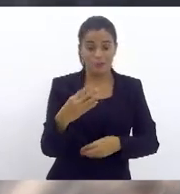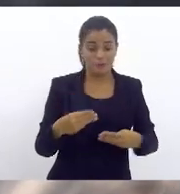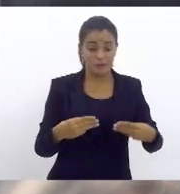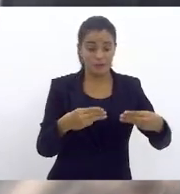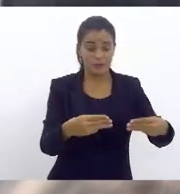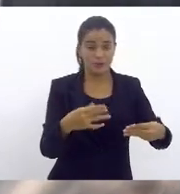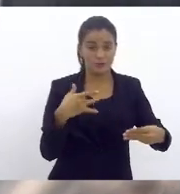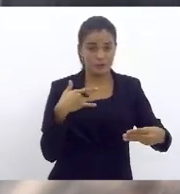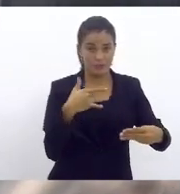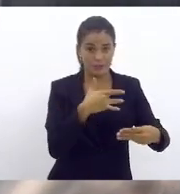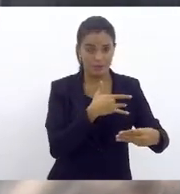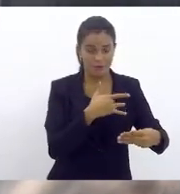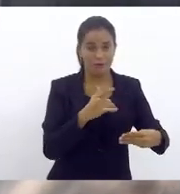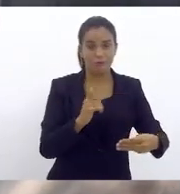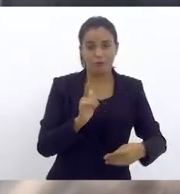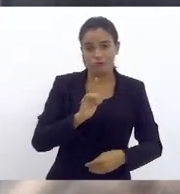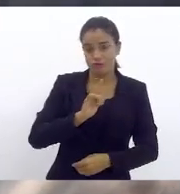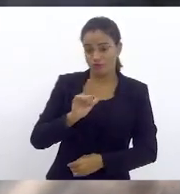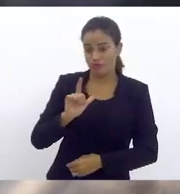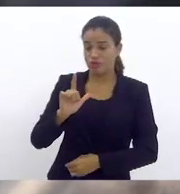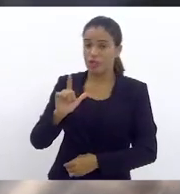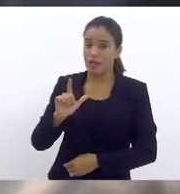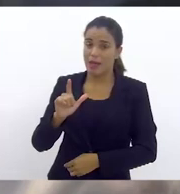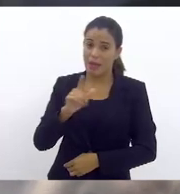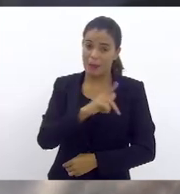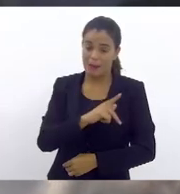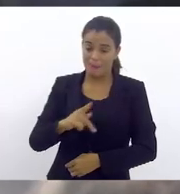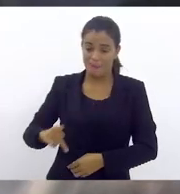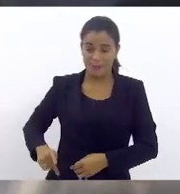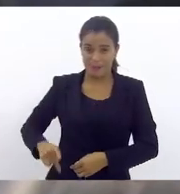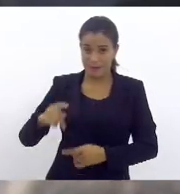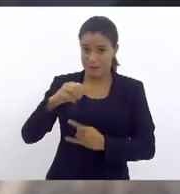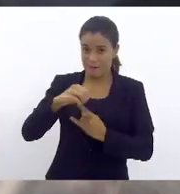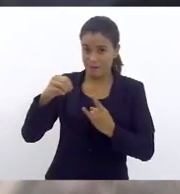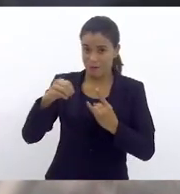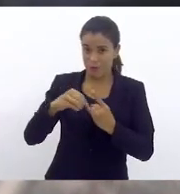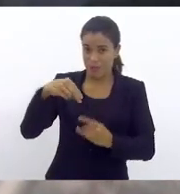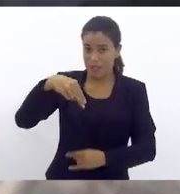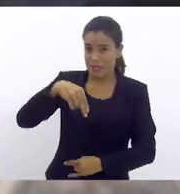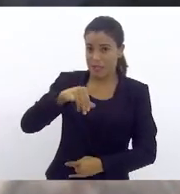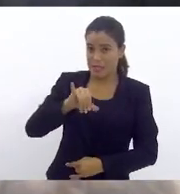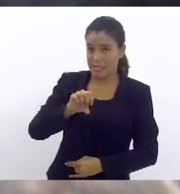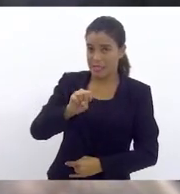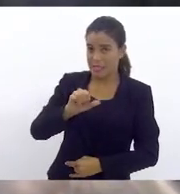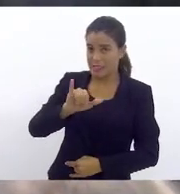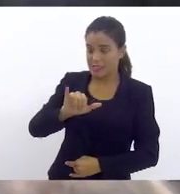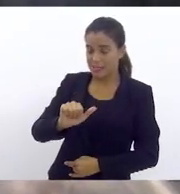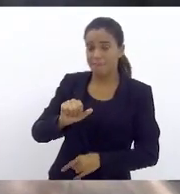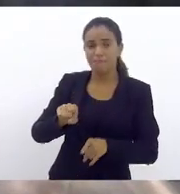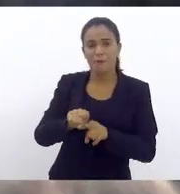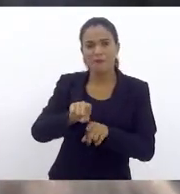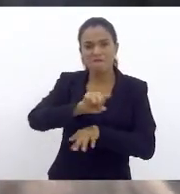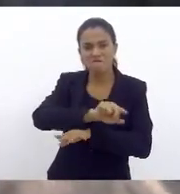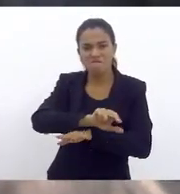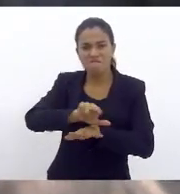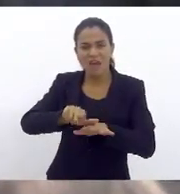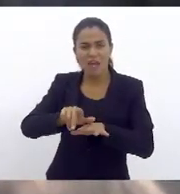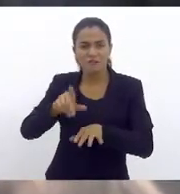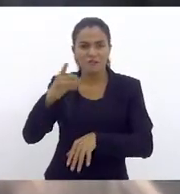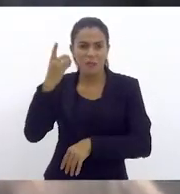da saúde a presidente da Fiocruz a nível Trindade participava vários parlamentares